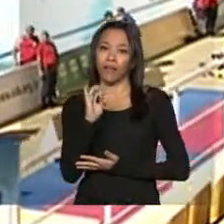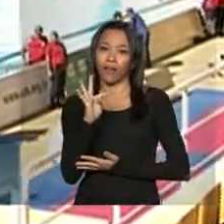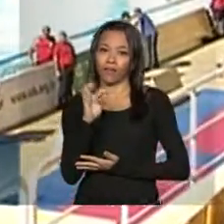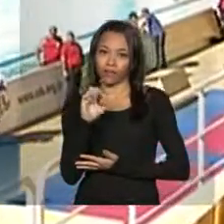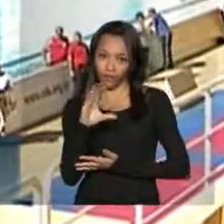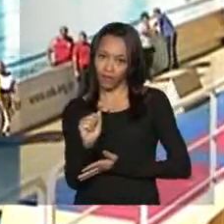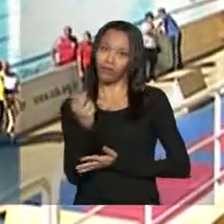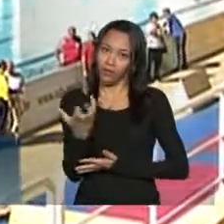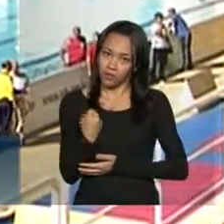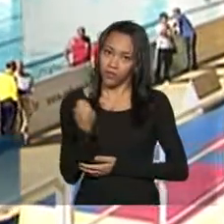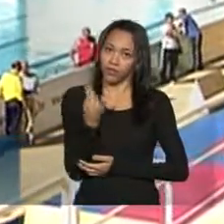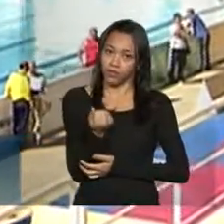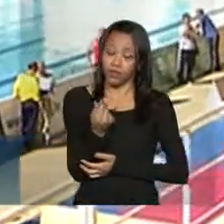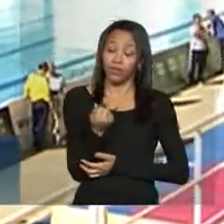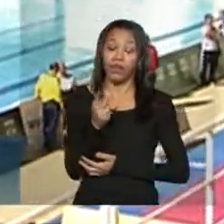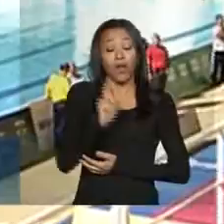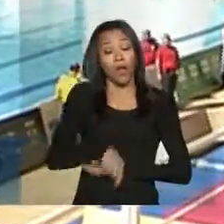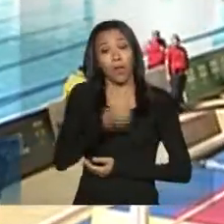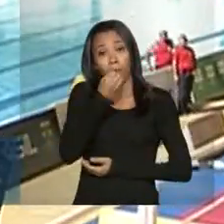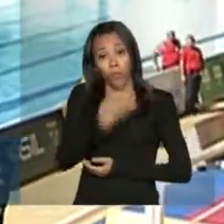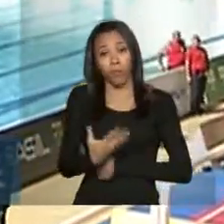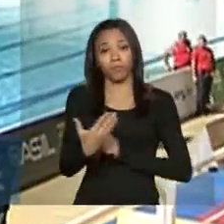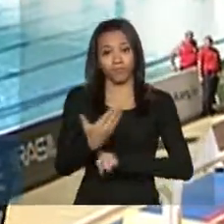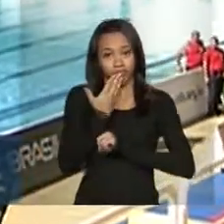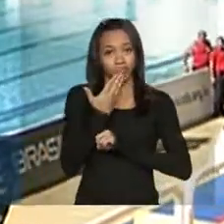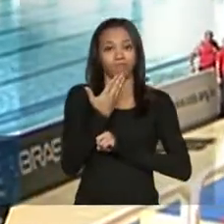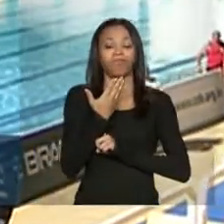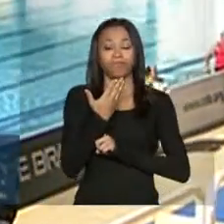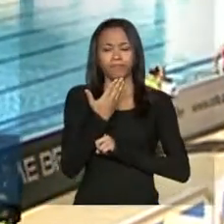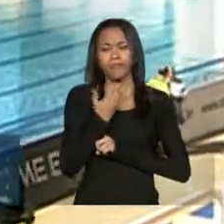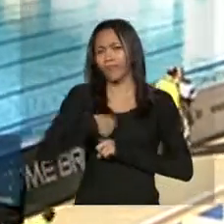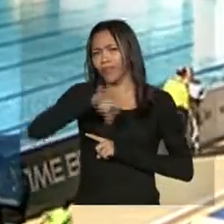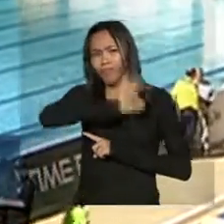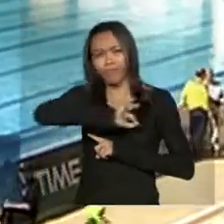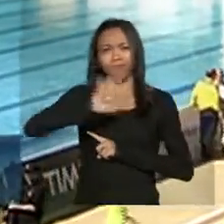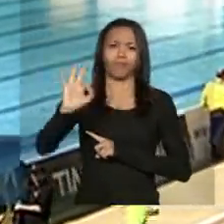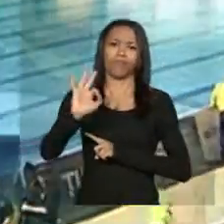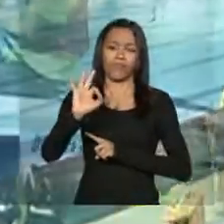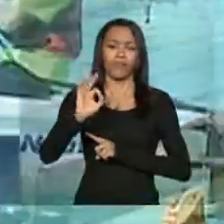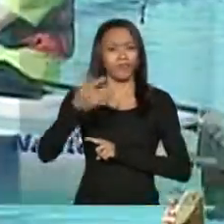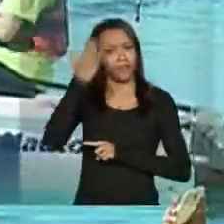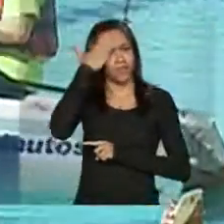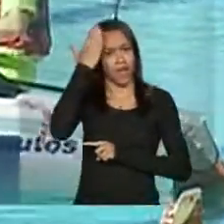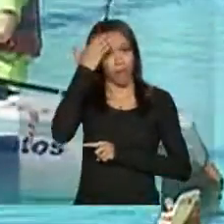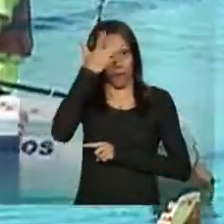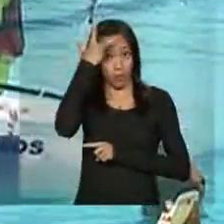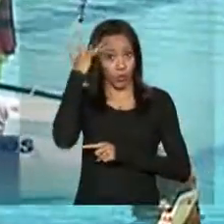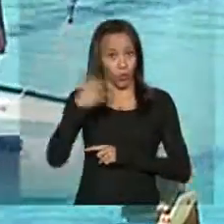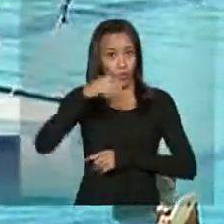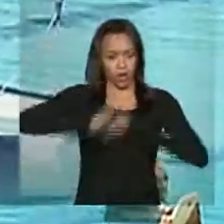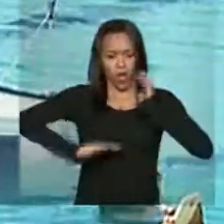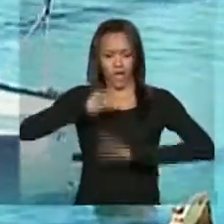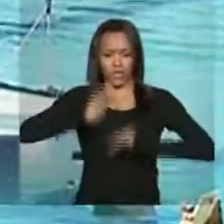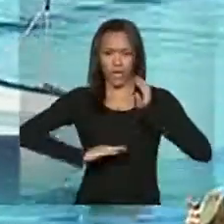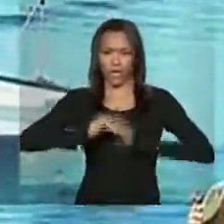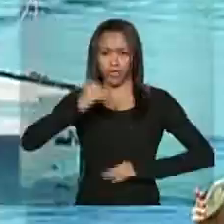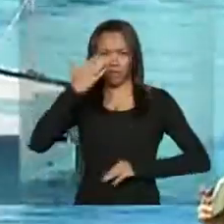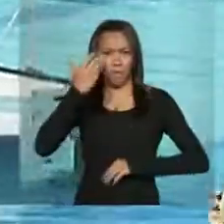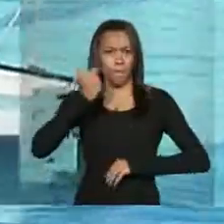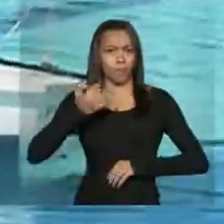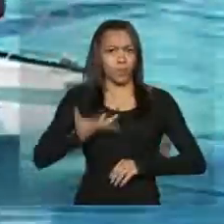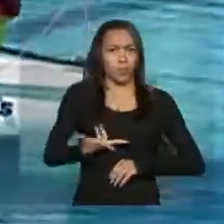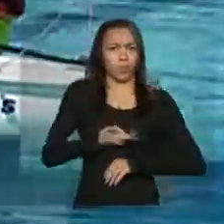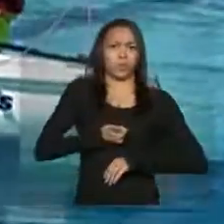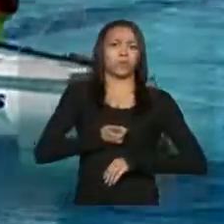ano passado 2014 então é um benefício acho que é essencial nem sabe que o atleta de alto rendimento precisa desse incentivo e